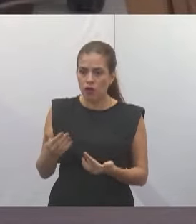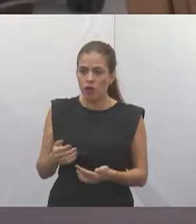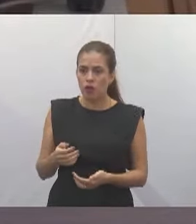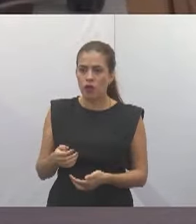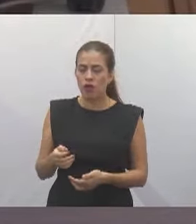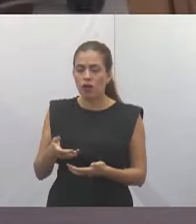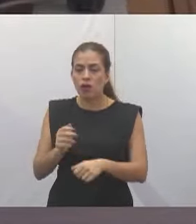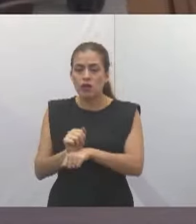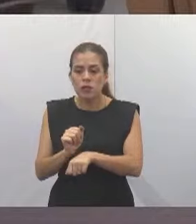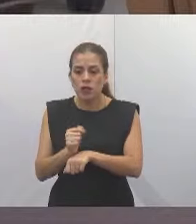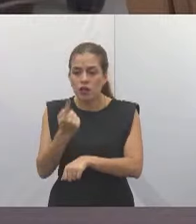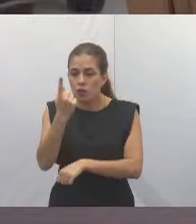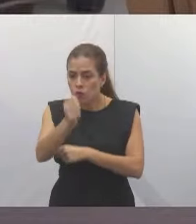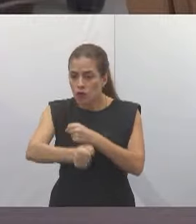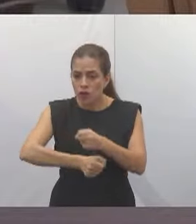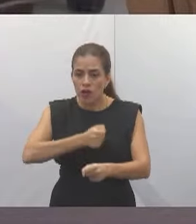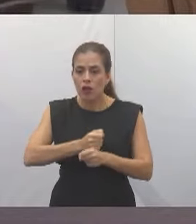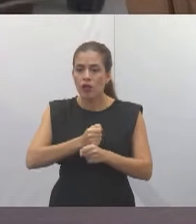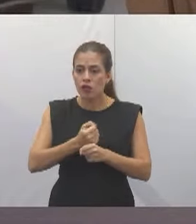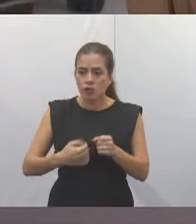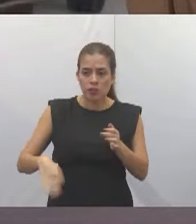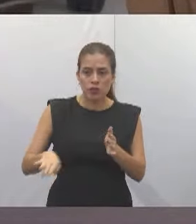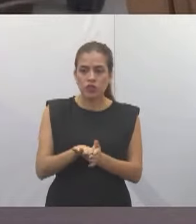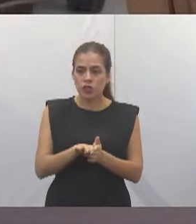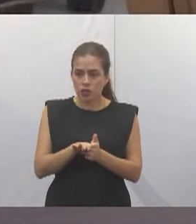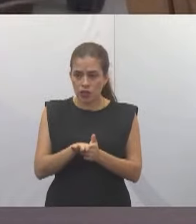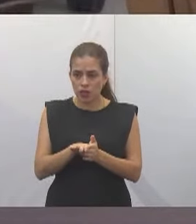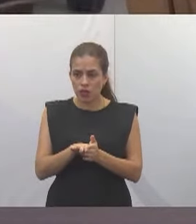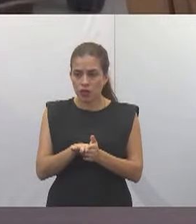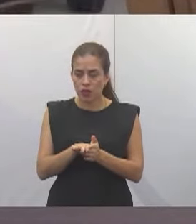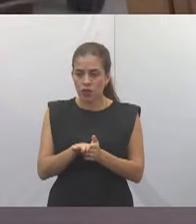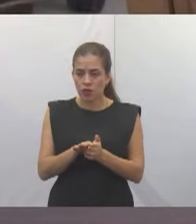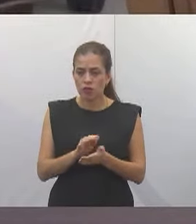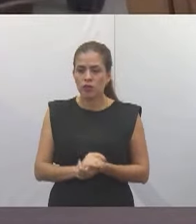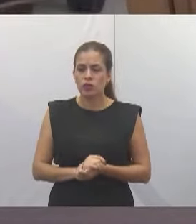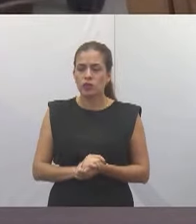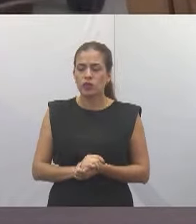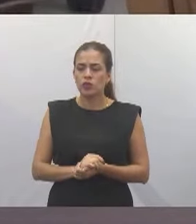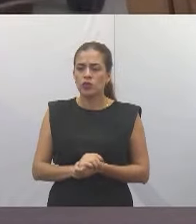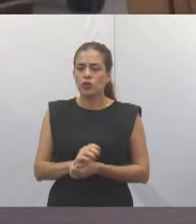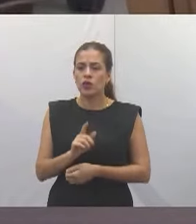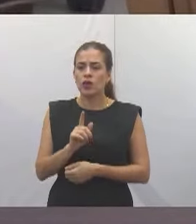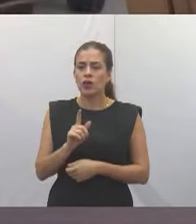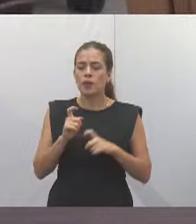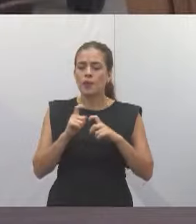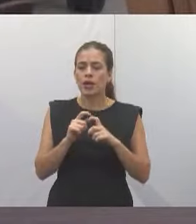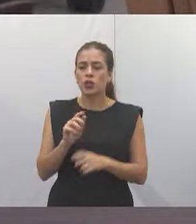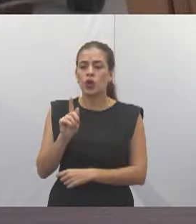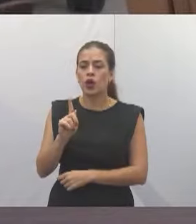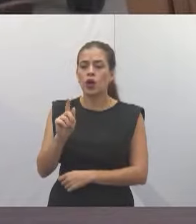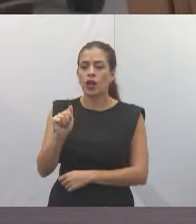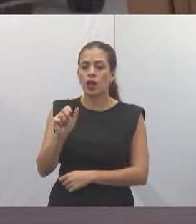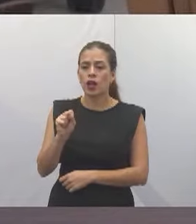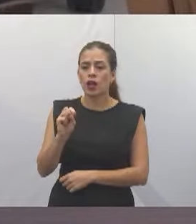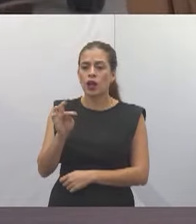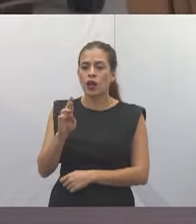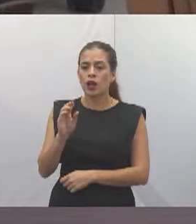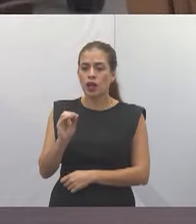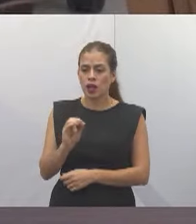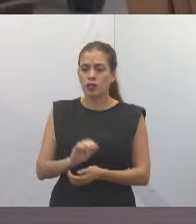eu aguardei um ano para chegar no gastro, e agora as coisas estão,